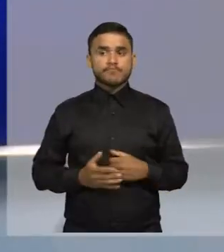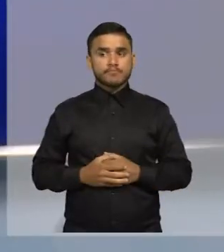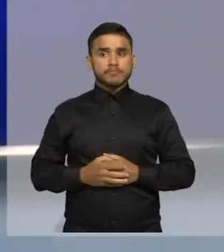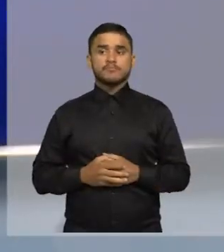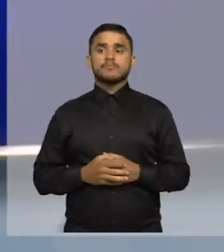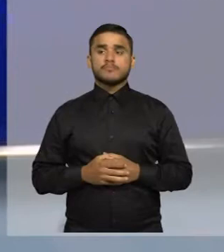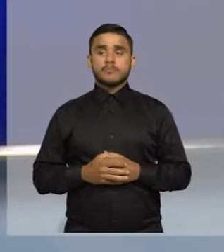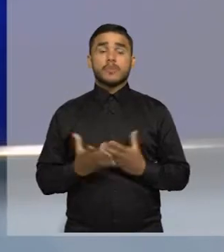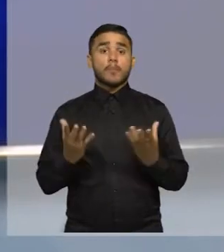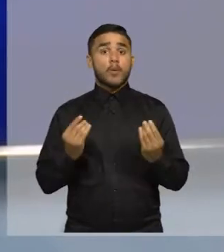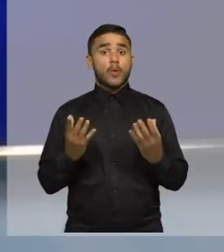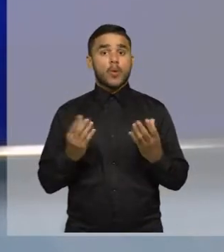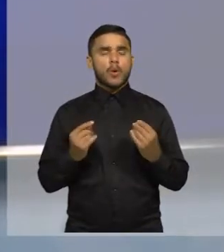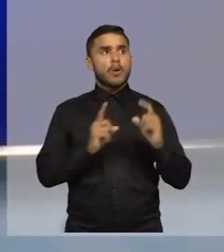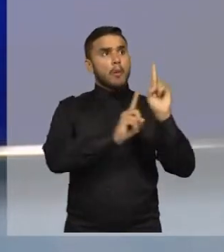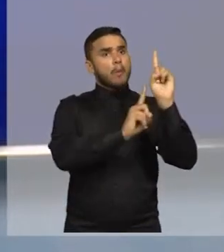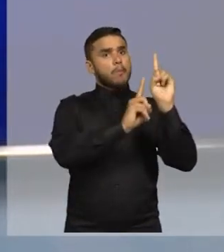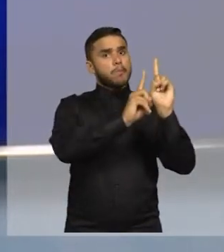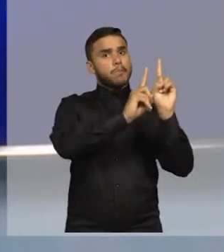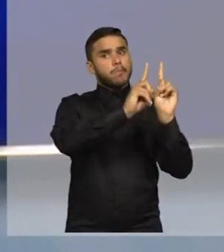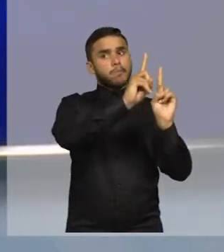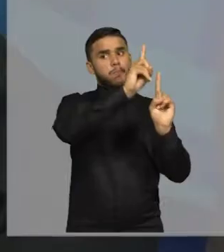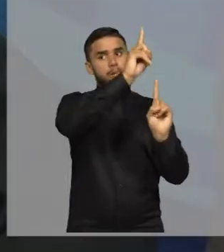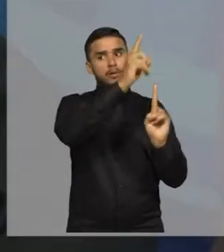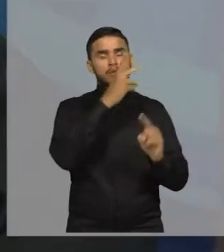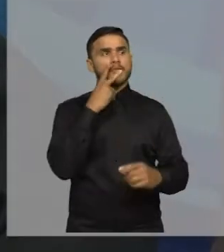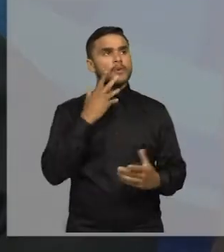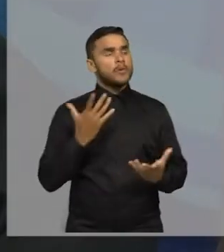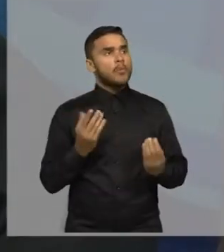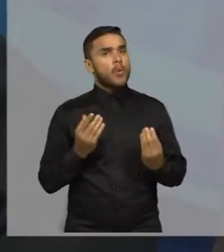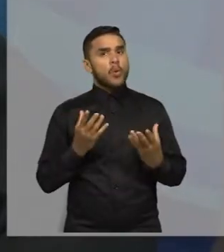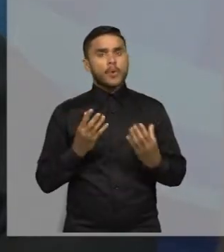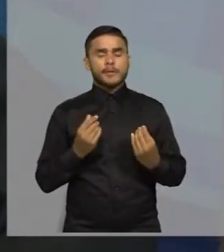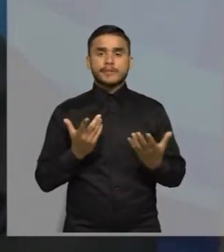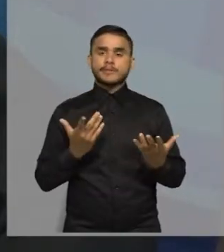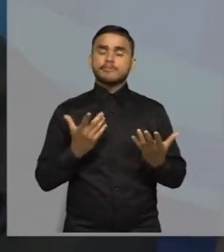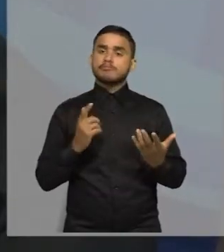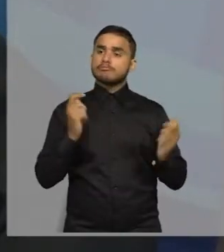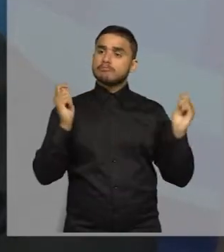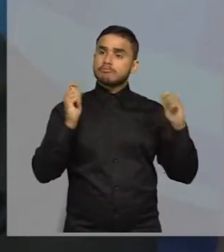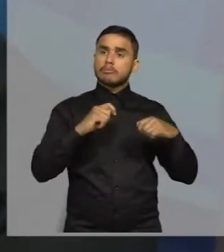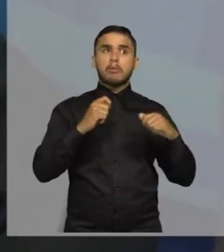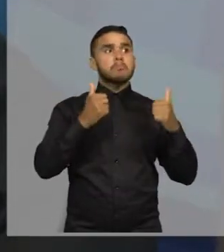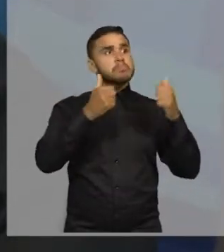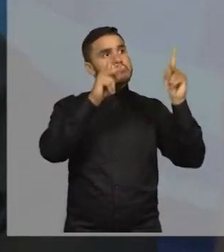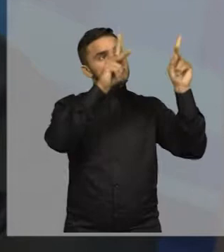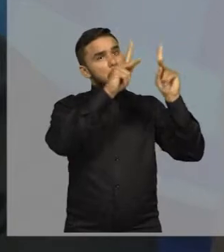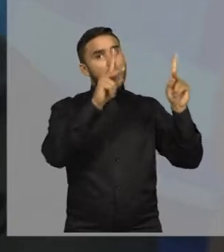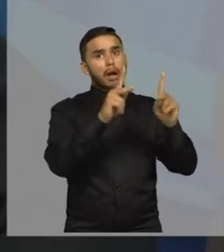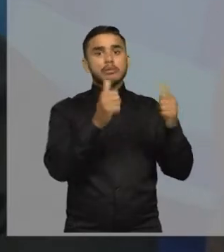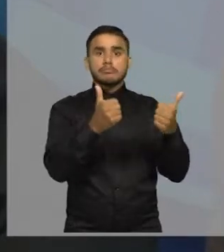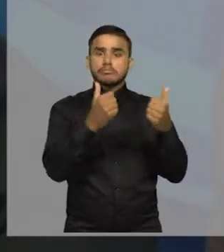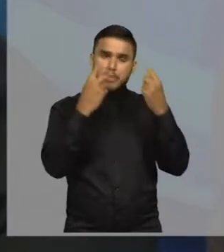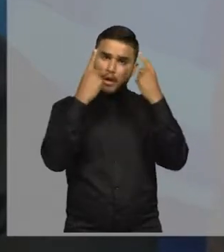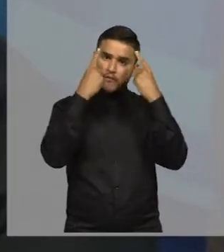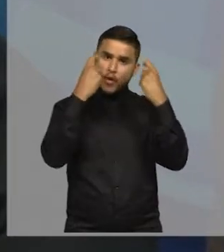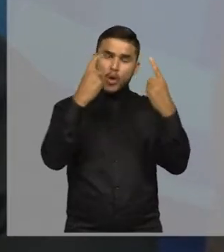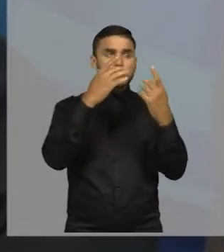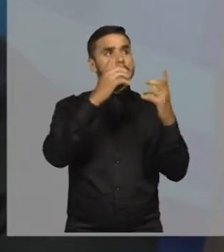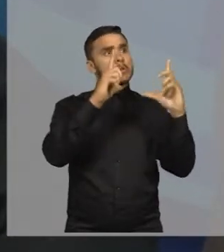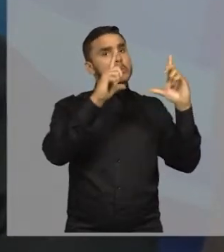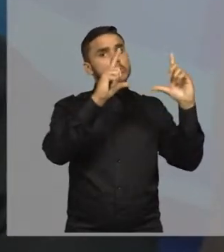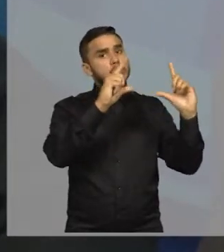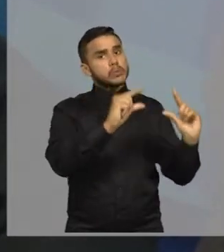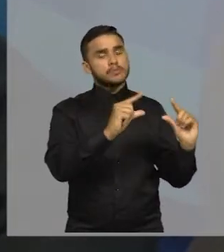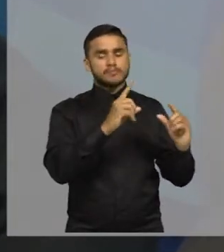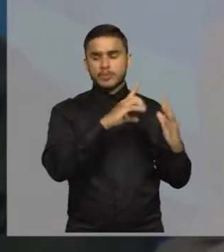violência tão altos muito quanto altos os nossos há 30 anos. E conseguiram uma redução da criminalidade muito expressiva. Mas são difíceis